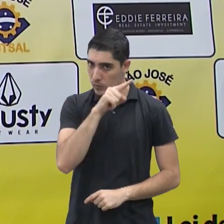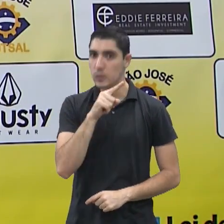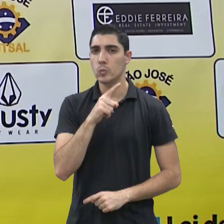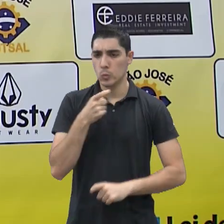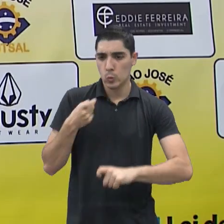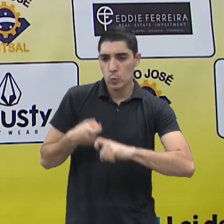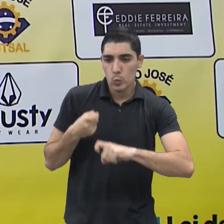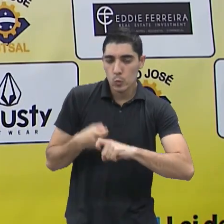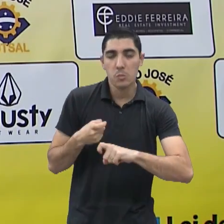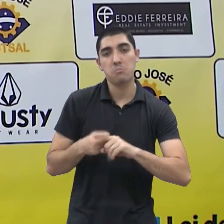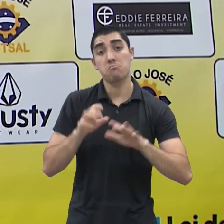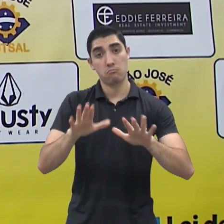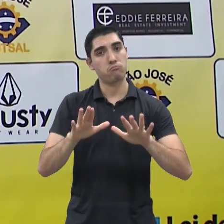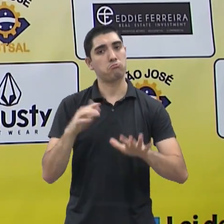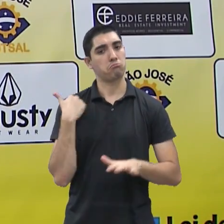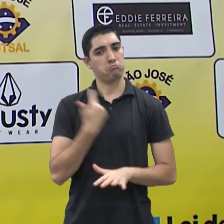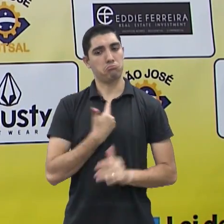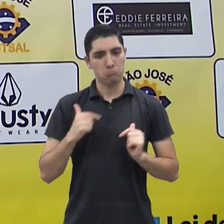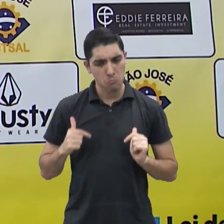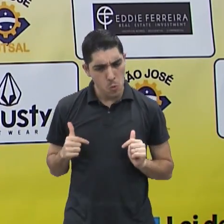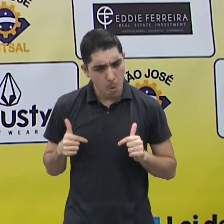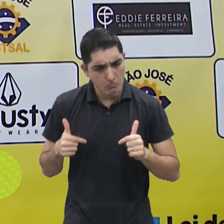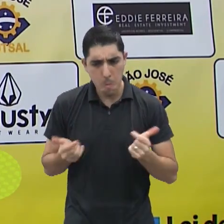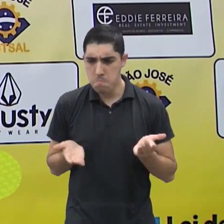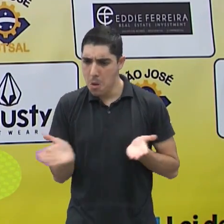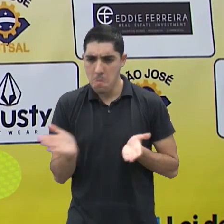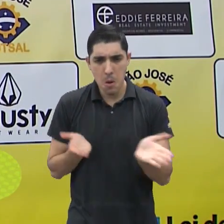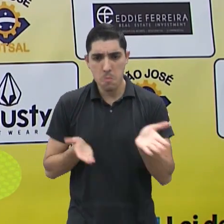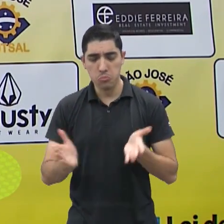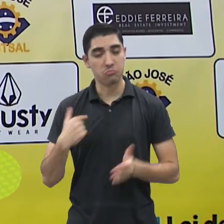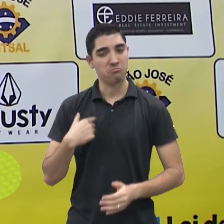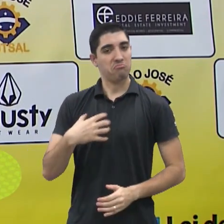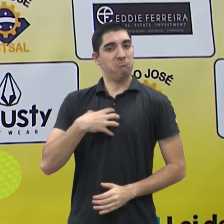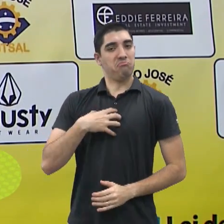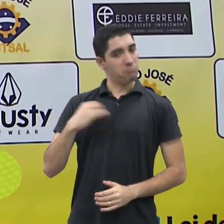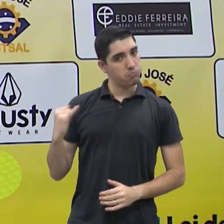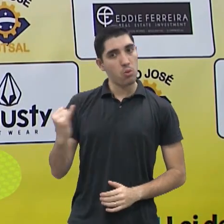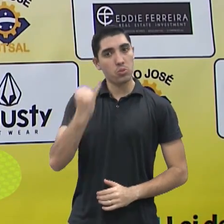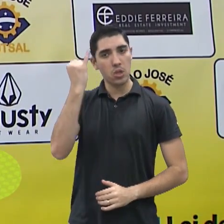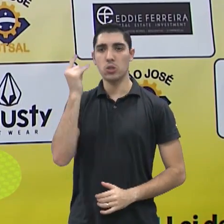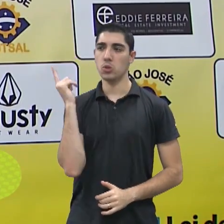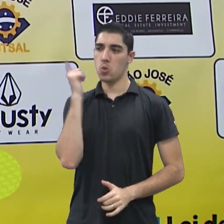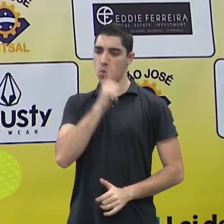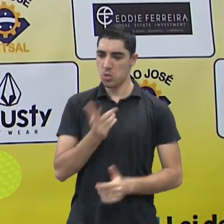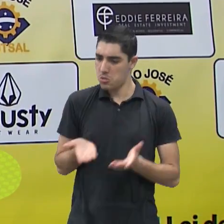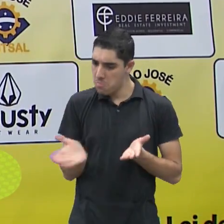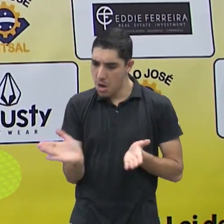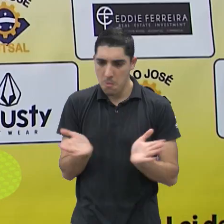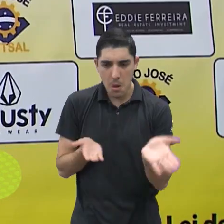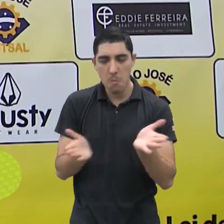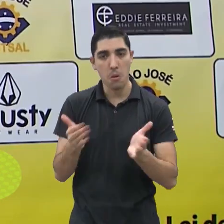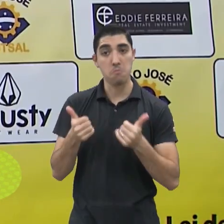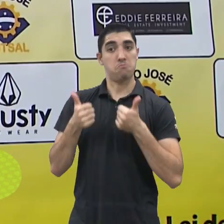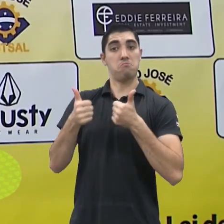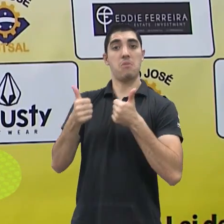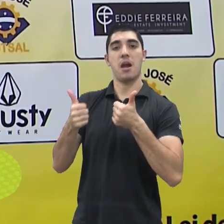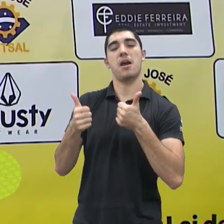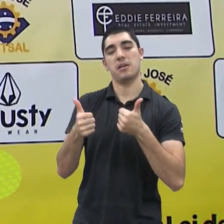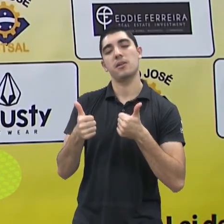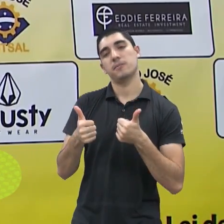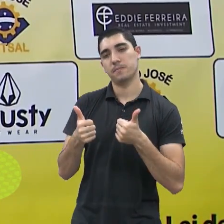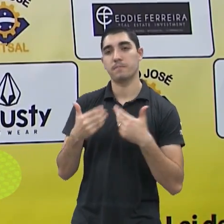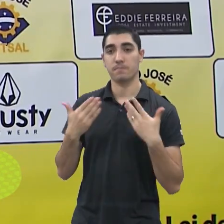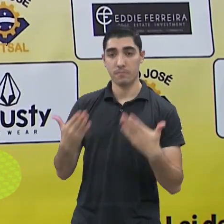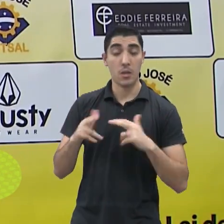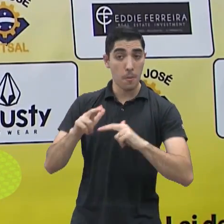então acho que foi muito importante a gente voltar a fazer bons jogos, vencer bem, né? E com isso a